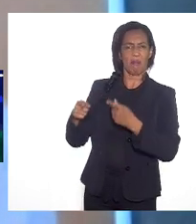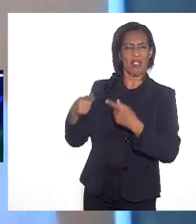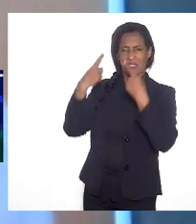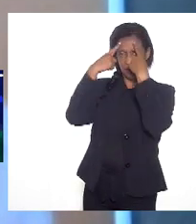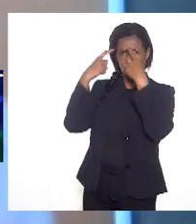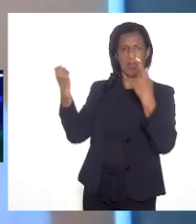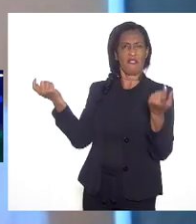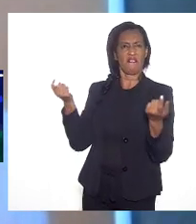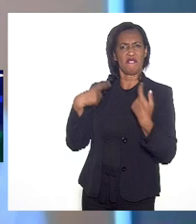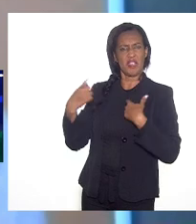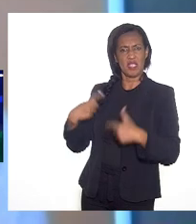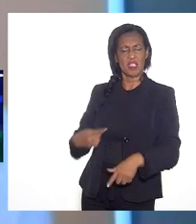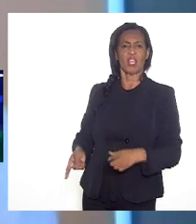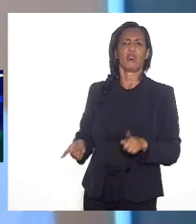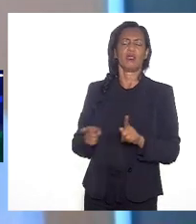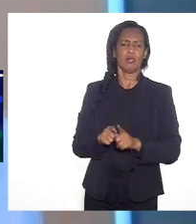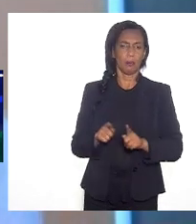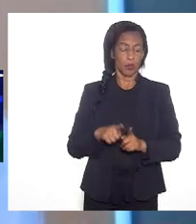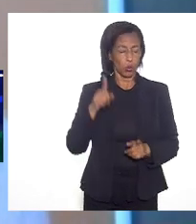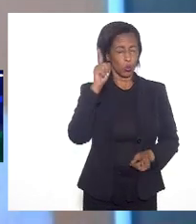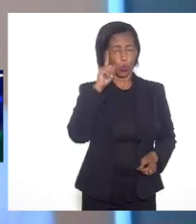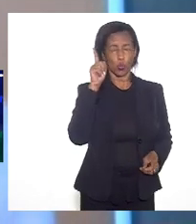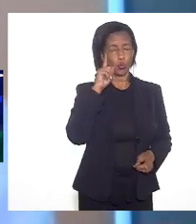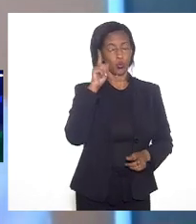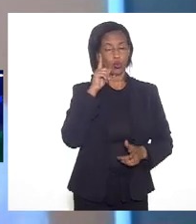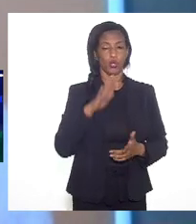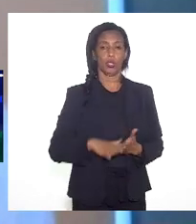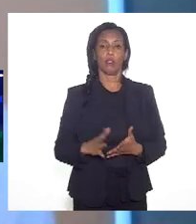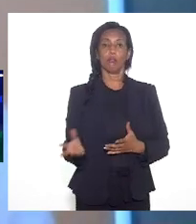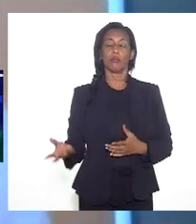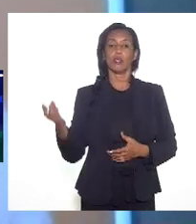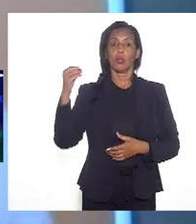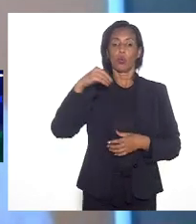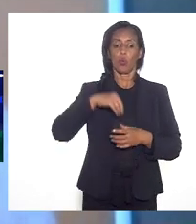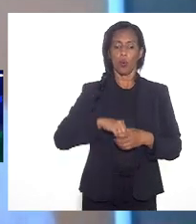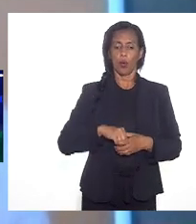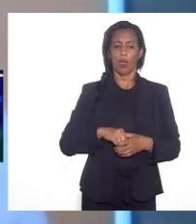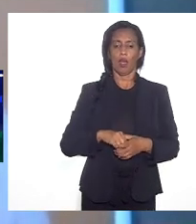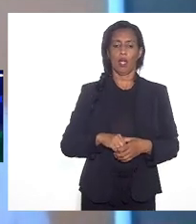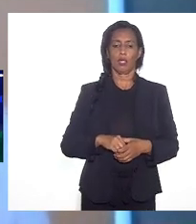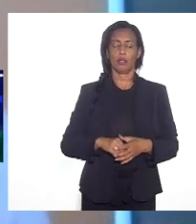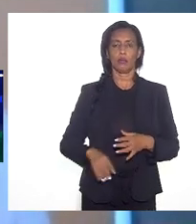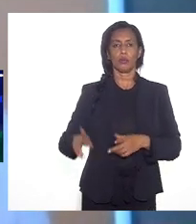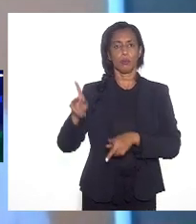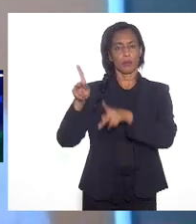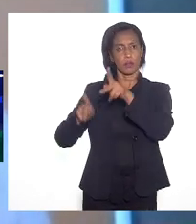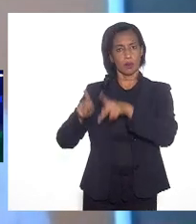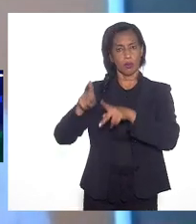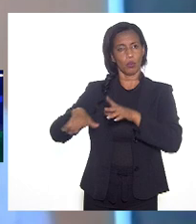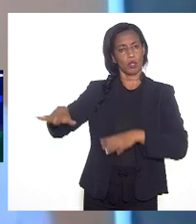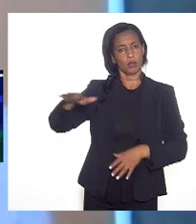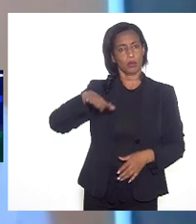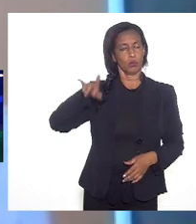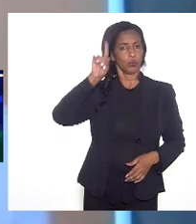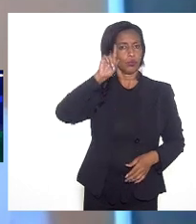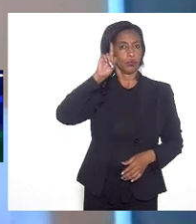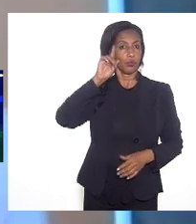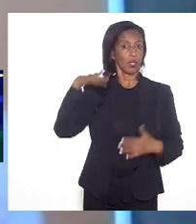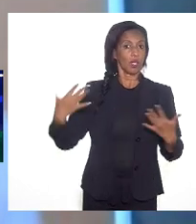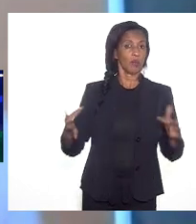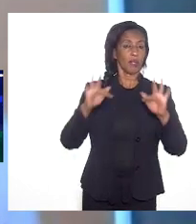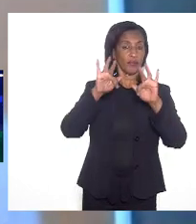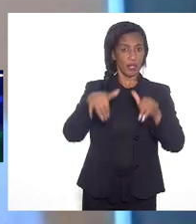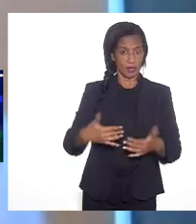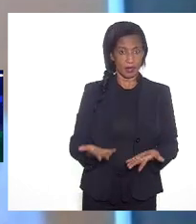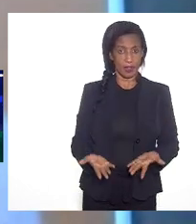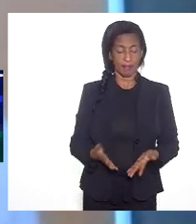mesmo que vem sendo instituída todos os dias, que são colocadas e postas sobre essa população todos os dias. E aí, para